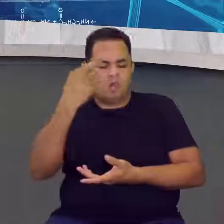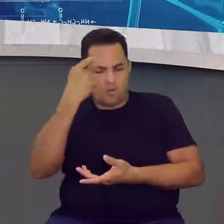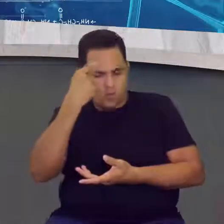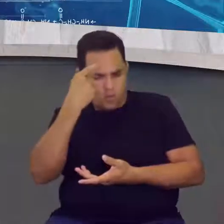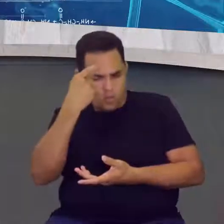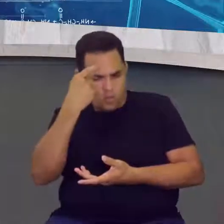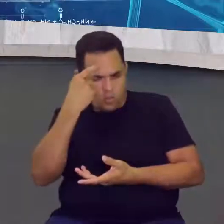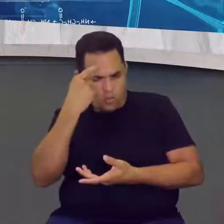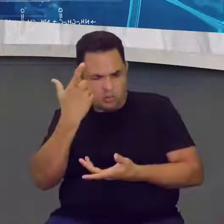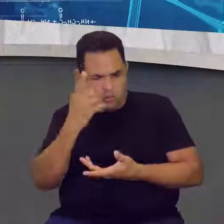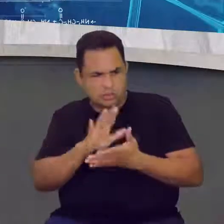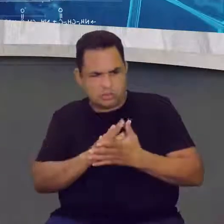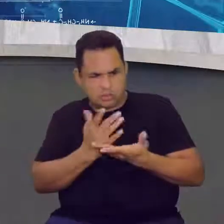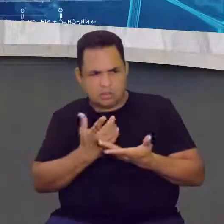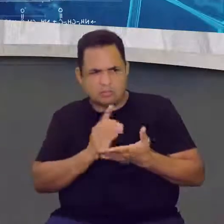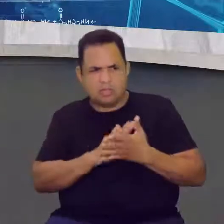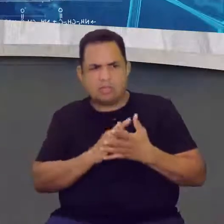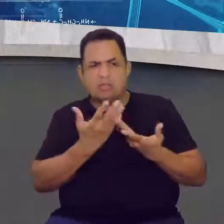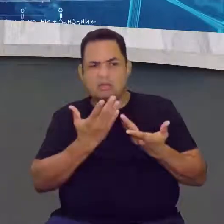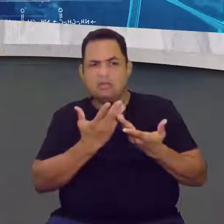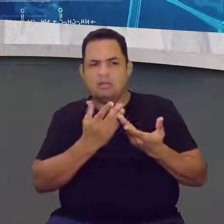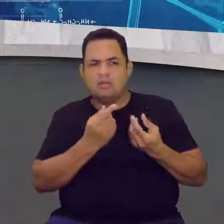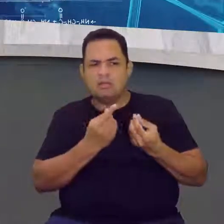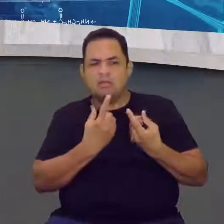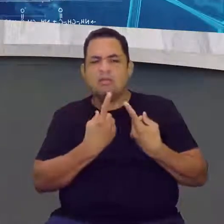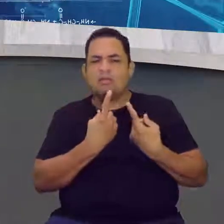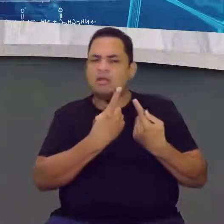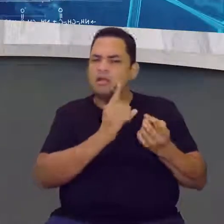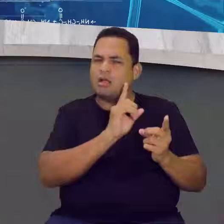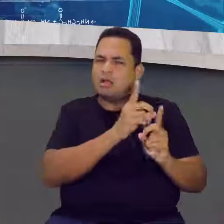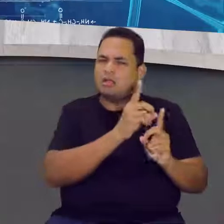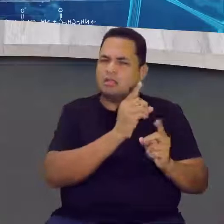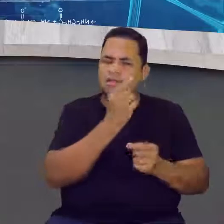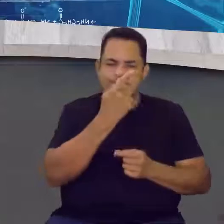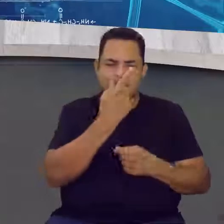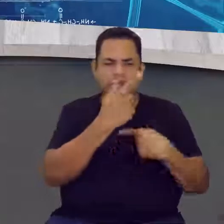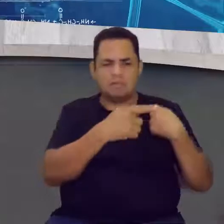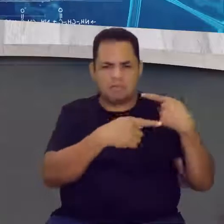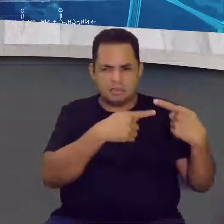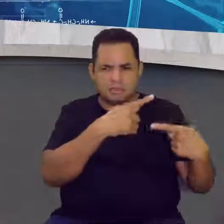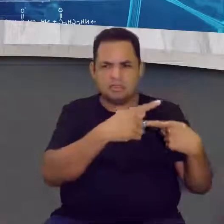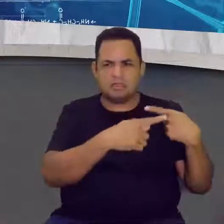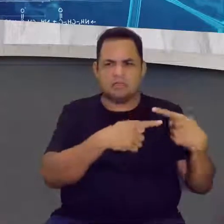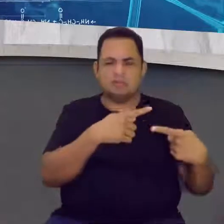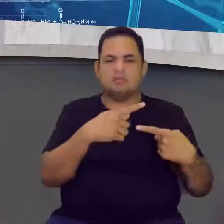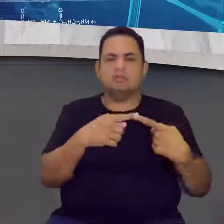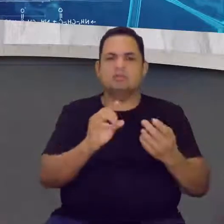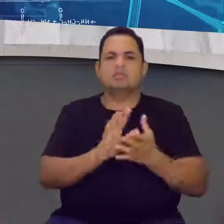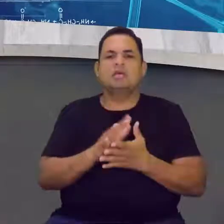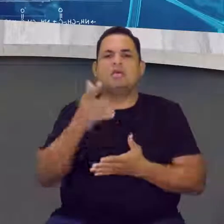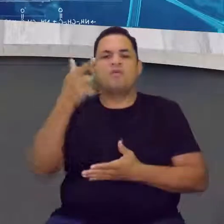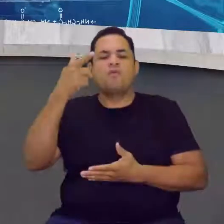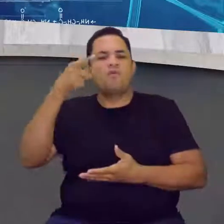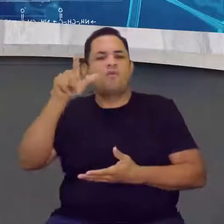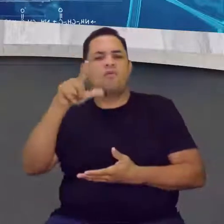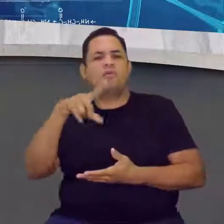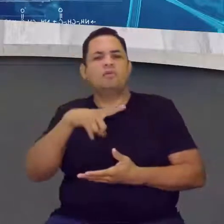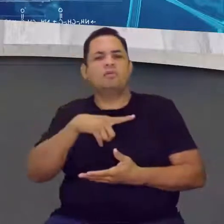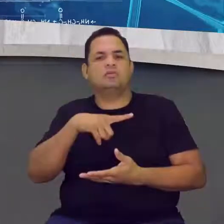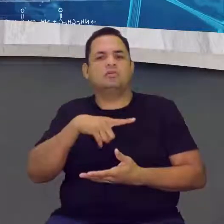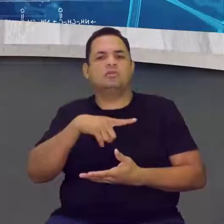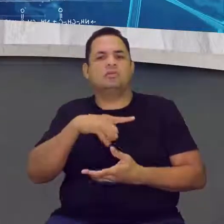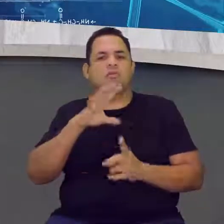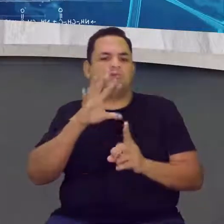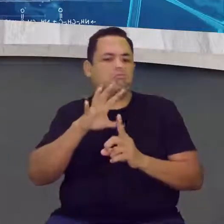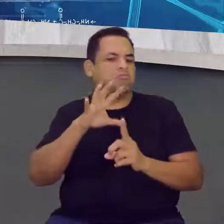conseguir conscientizar um colega, e esse colega mais um, e o colega do colega mais um, a gente já consegue ter um